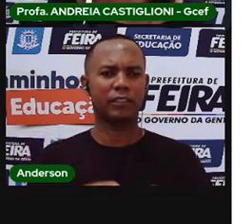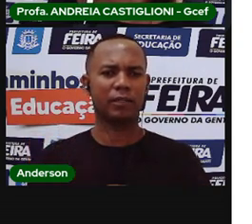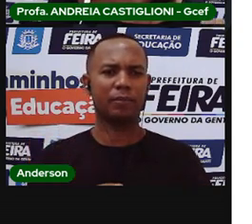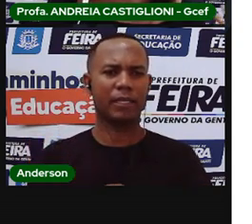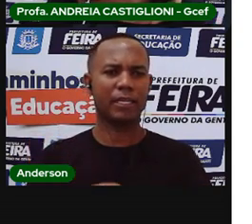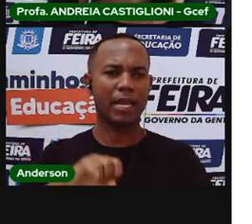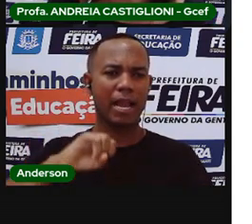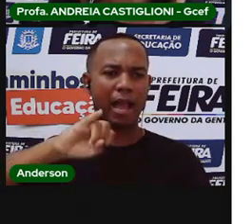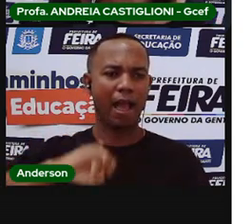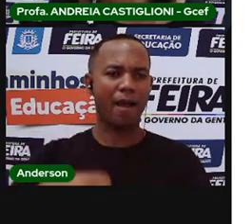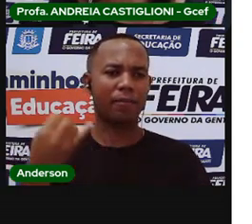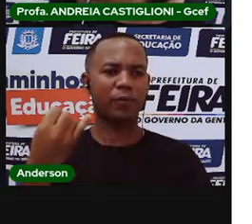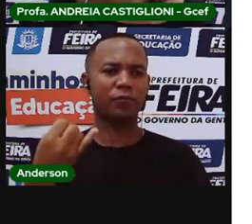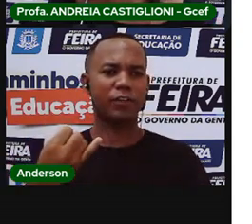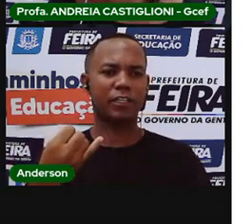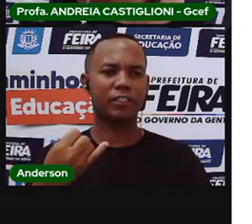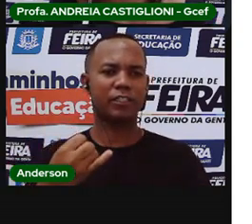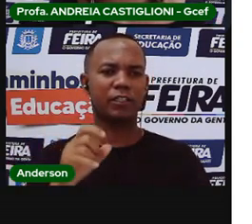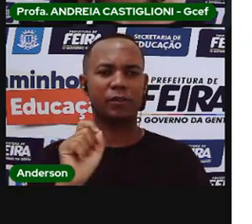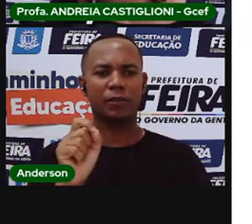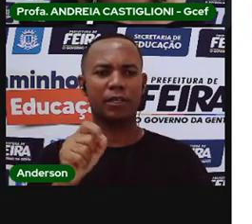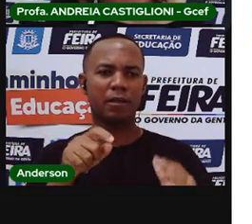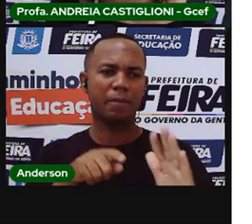para fazer muitas perguntas.